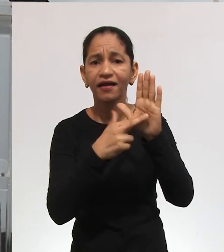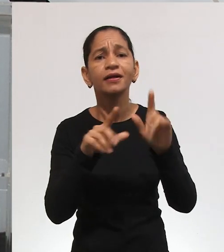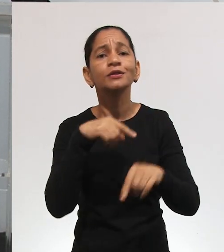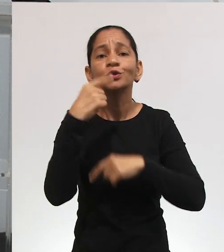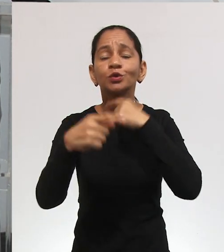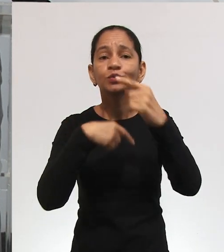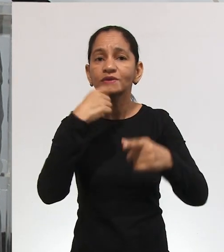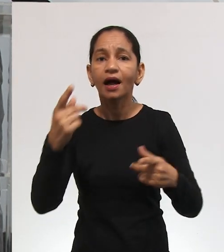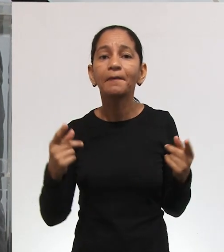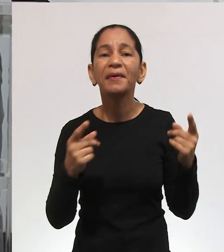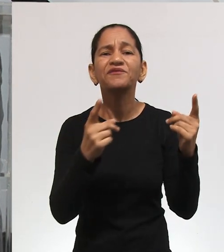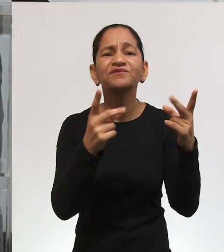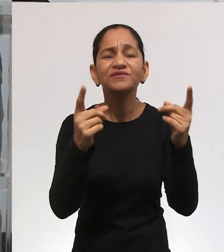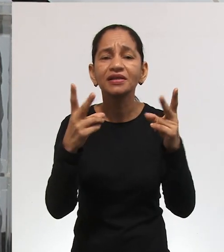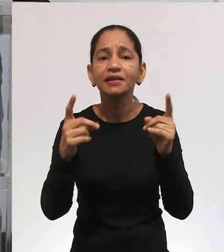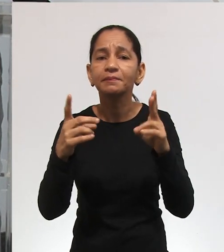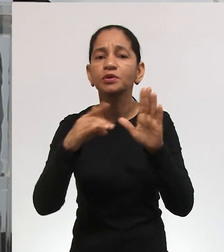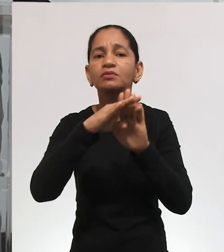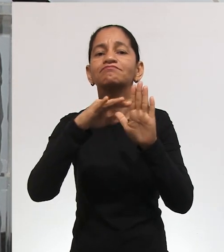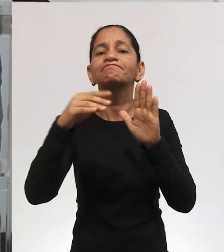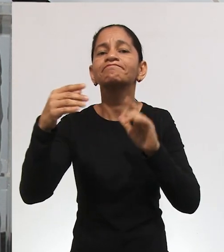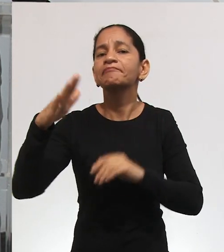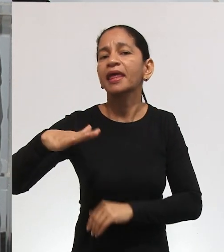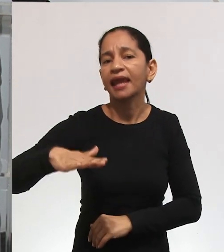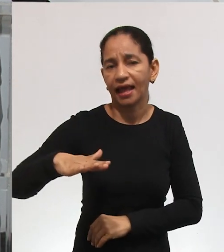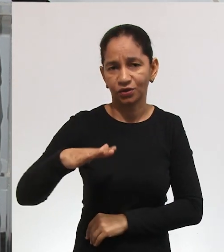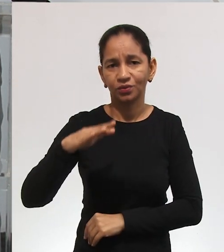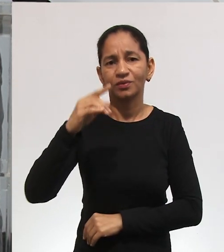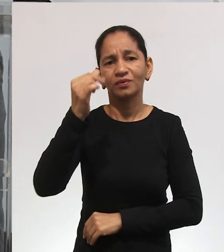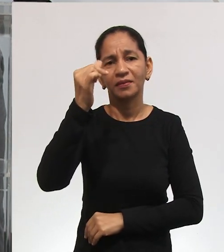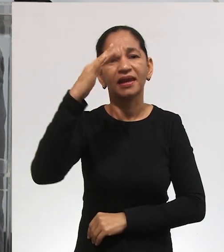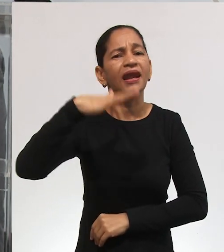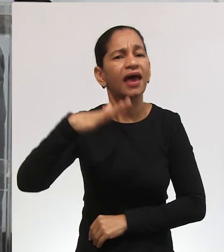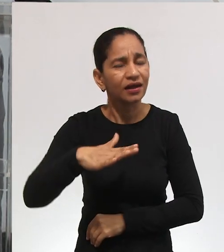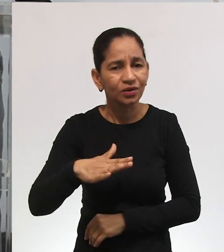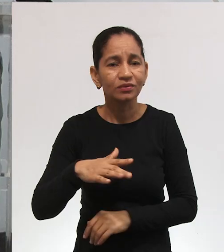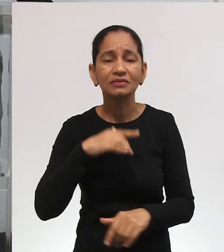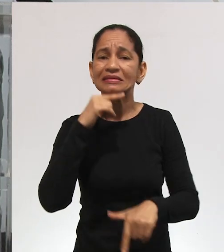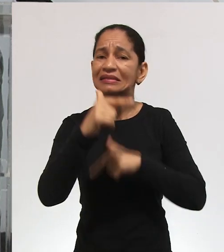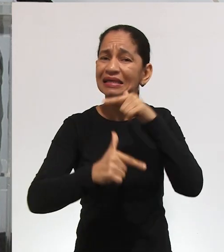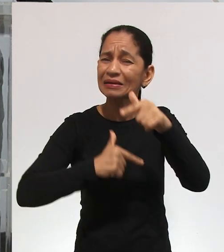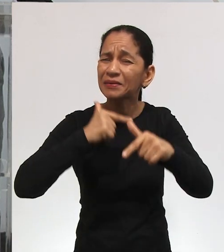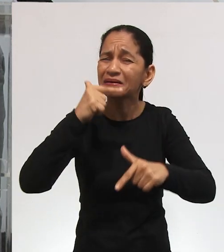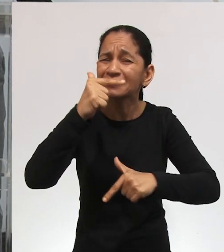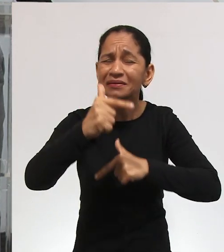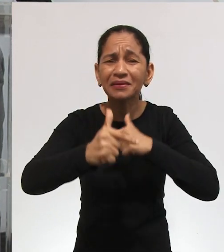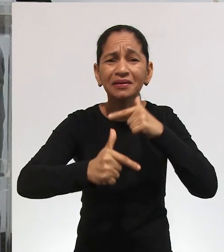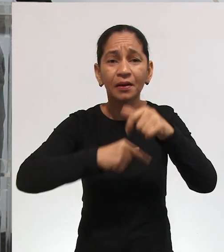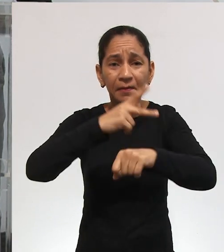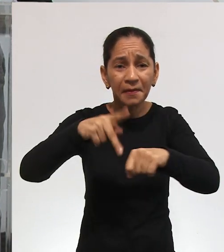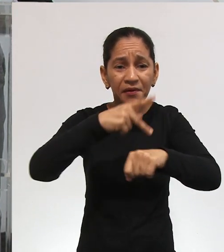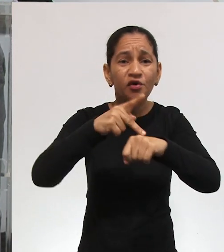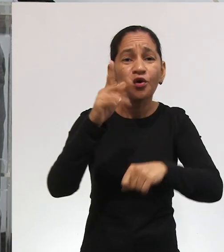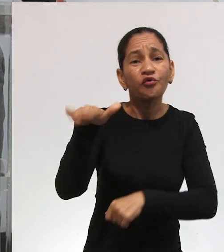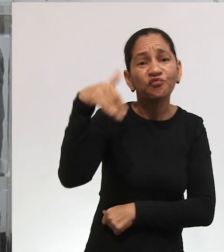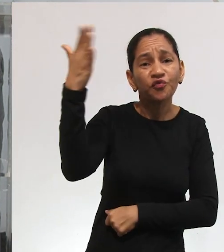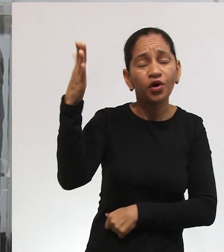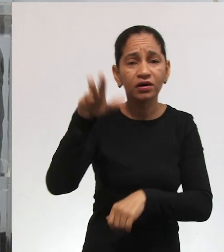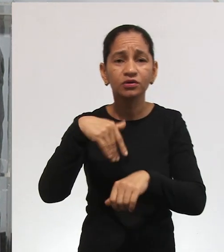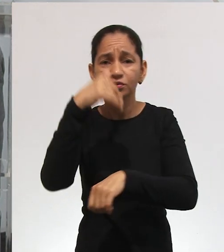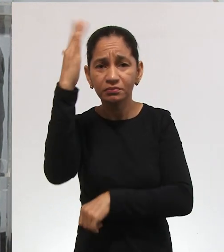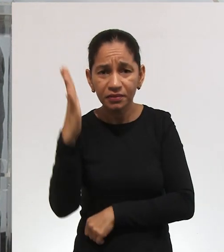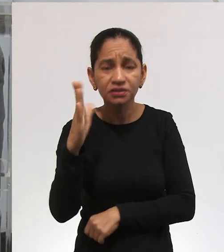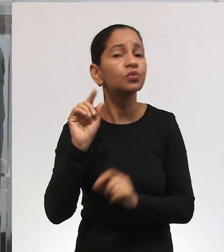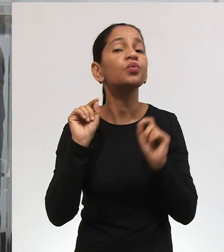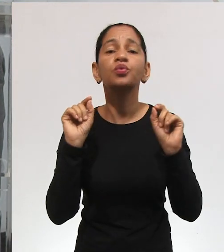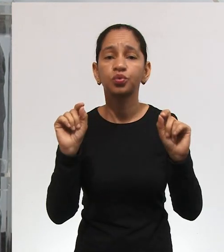não dá para vender muito barato algo que foi produzido com um trabalho indigno fora do Brasil. Então, o que o